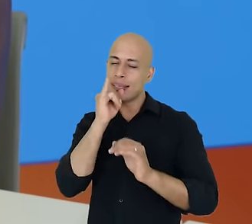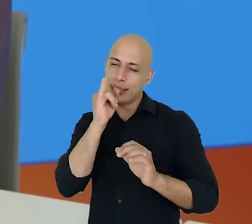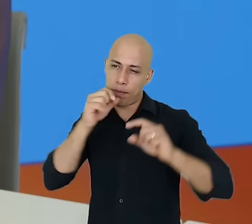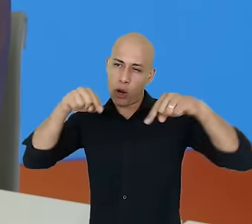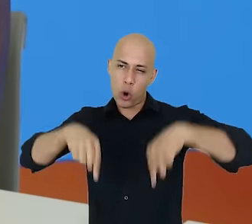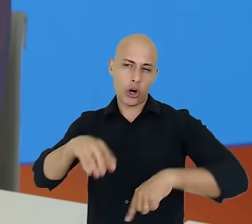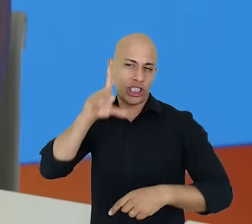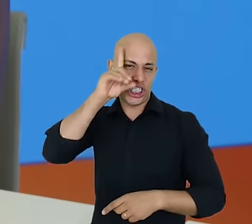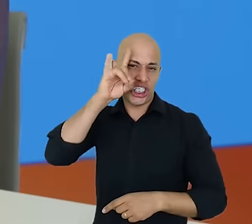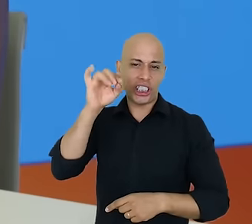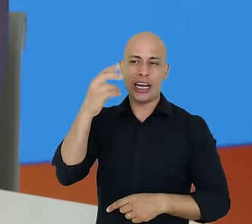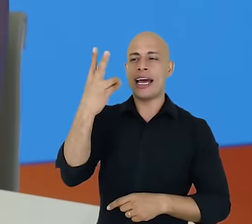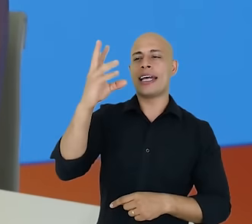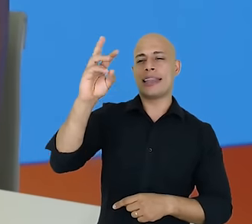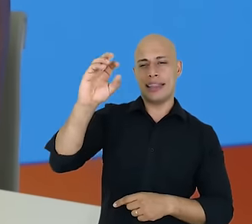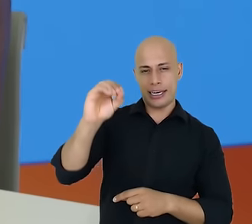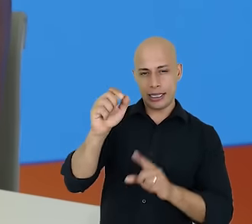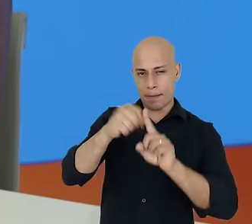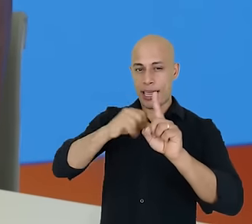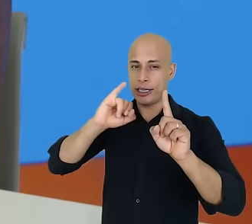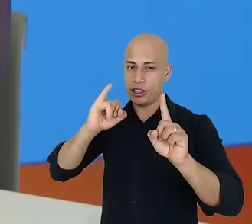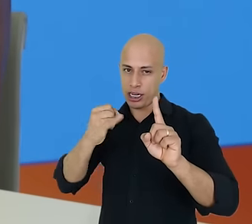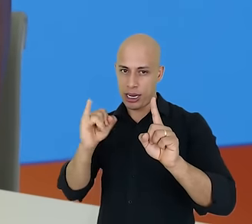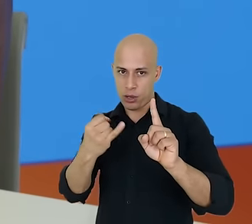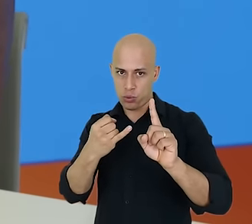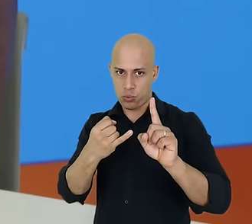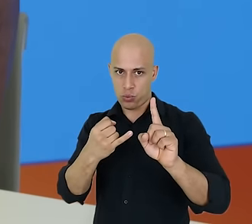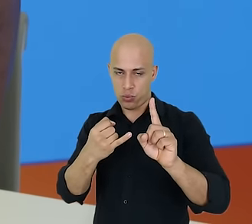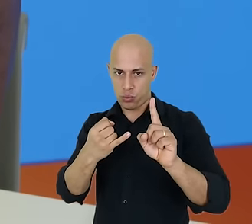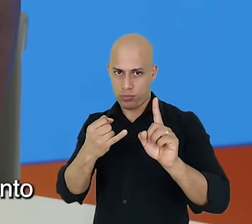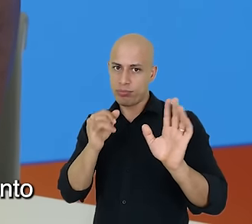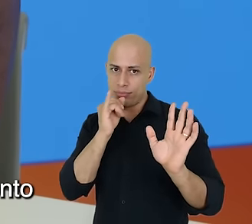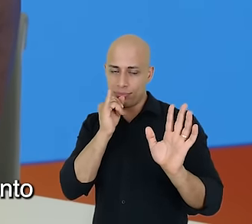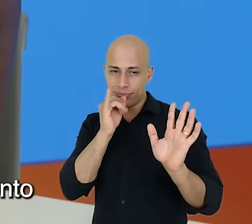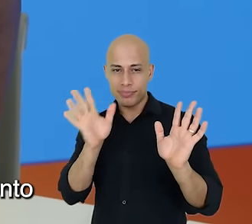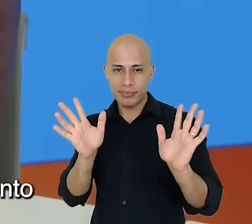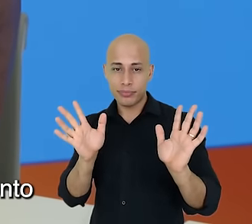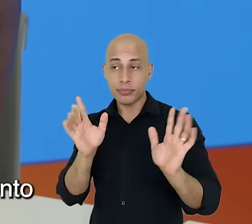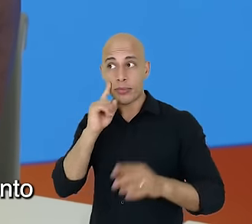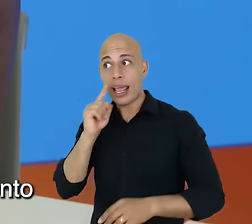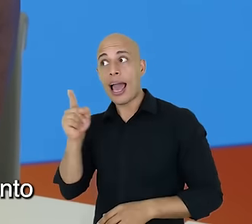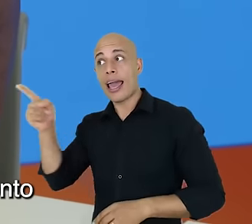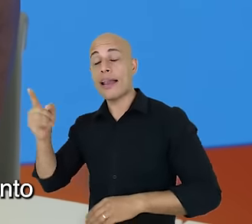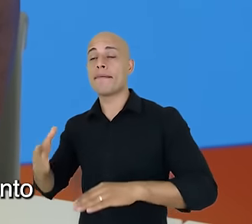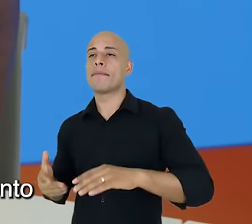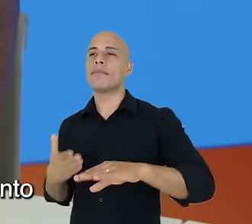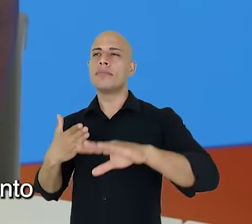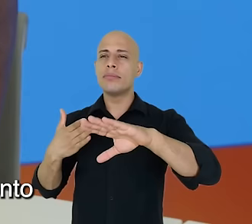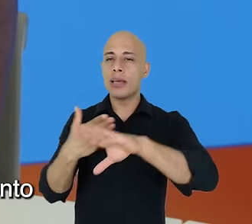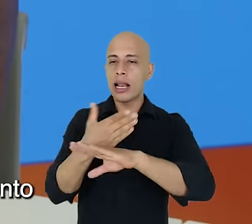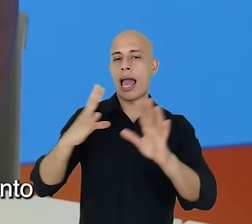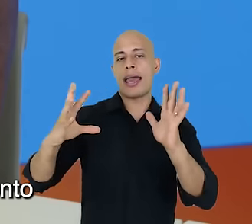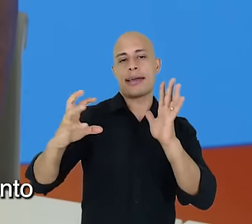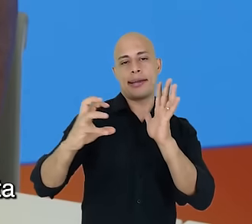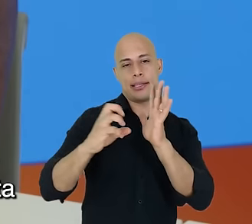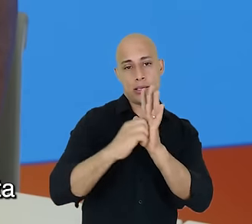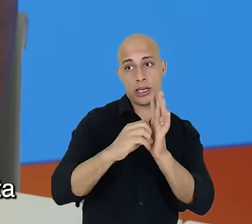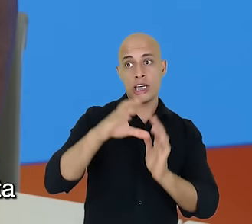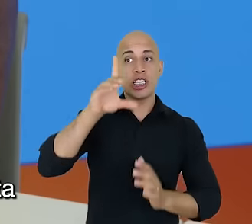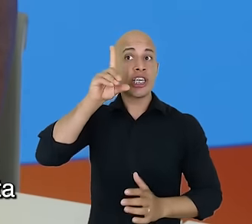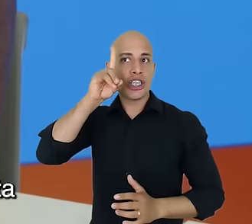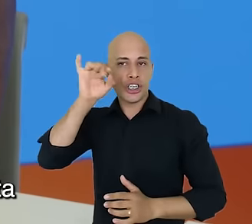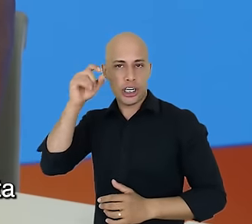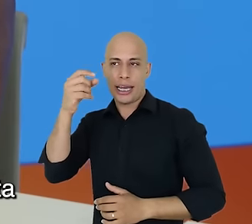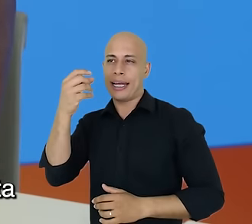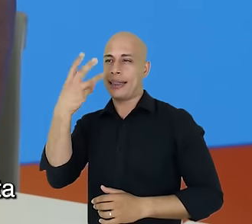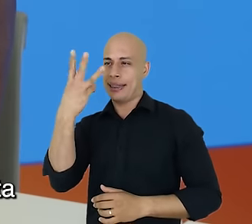dia 30 de janeiro 30/01 né aí de repente ele vai lá e faz o credenciamento dia 30